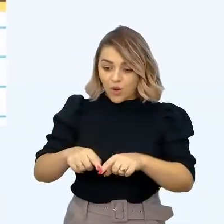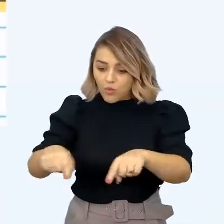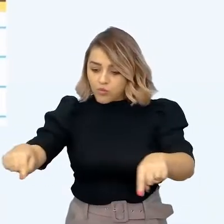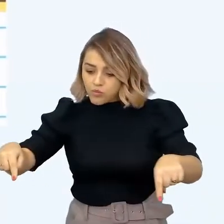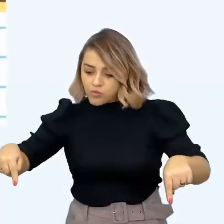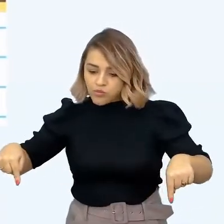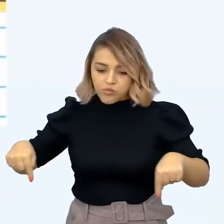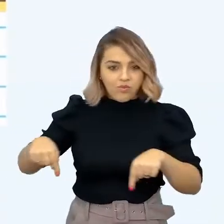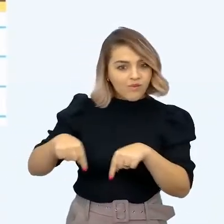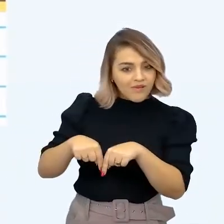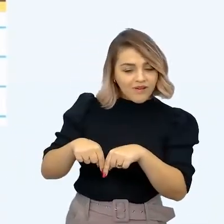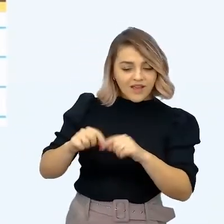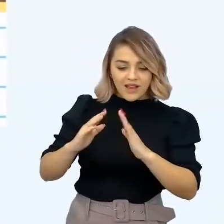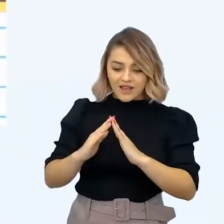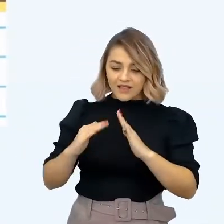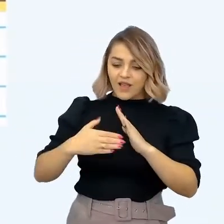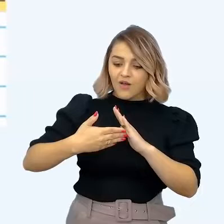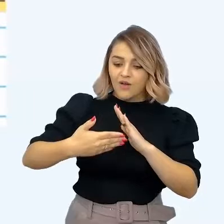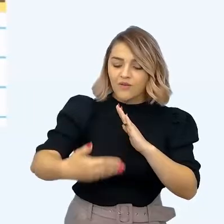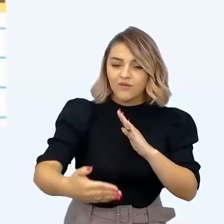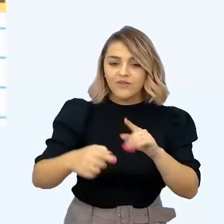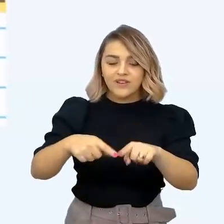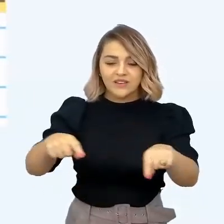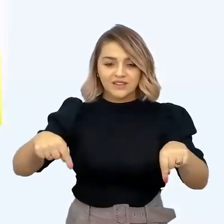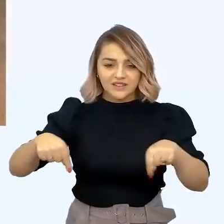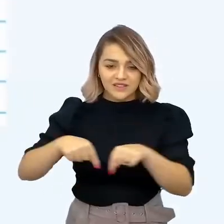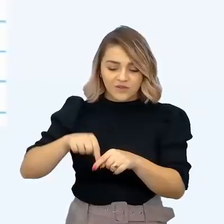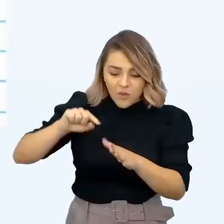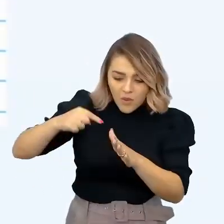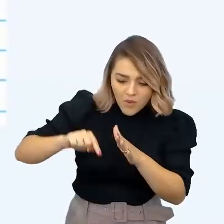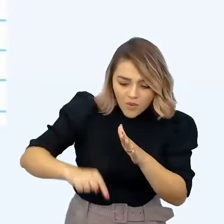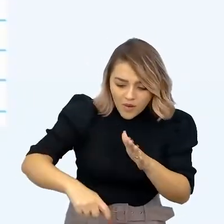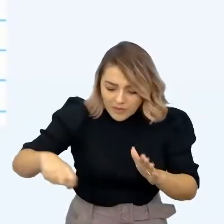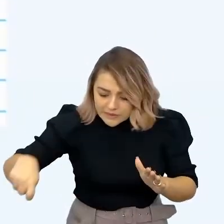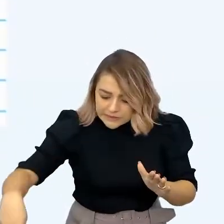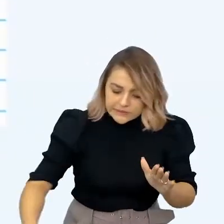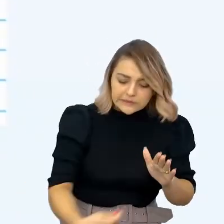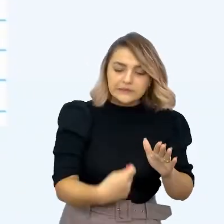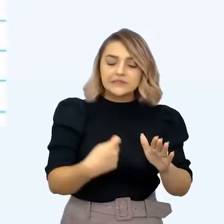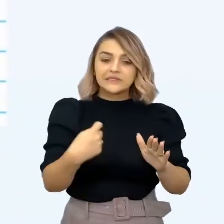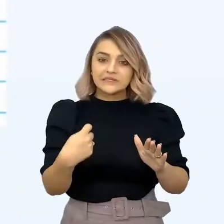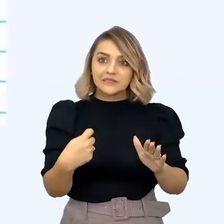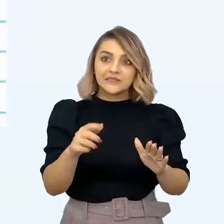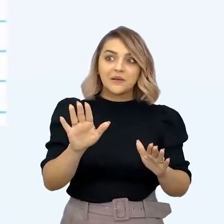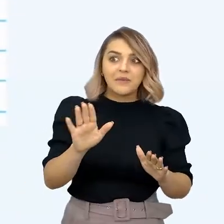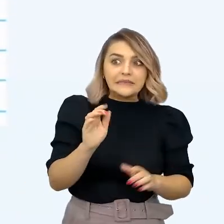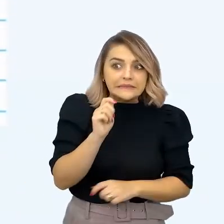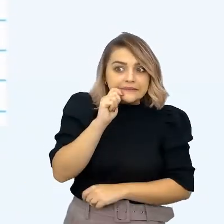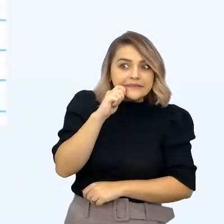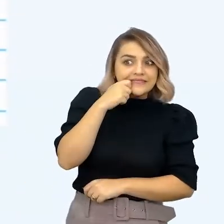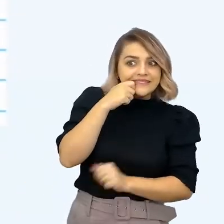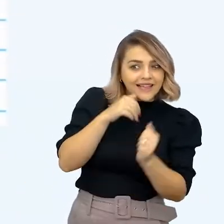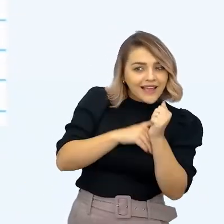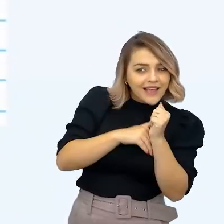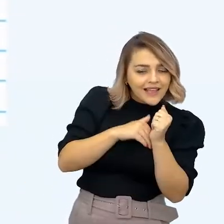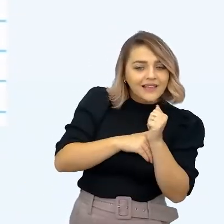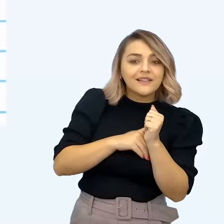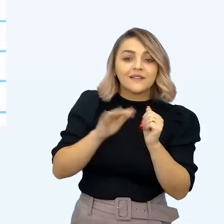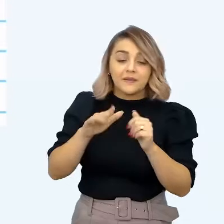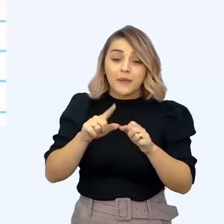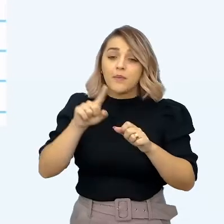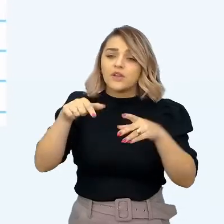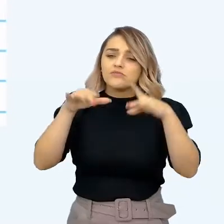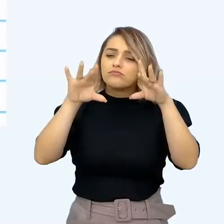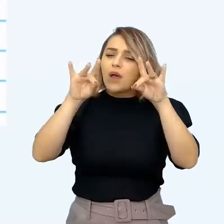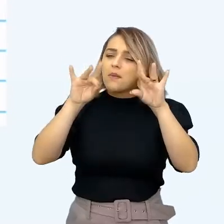buraco. Só não fale que fomos nós que demos a ideia, hein? Depois de fazer o buraco, faça uma descrição completa do solo, levando em